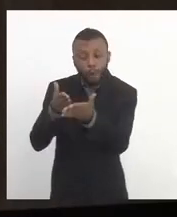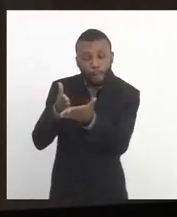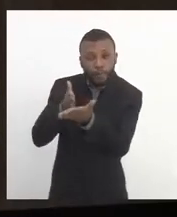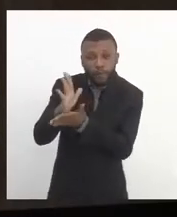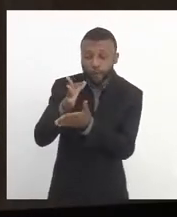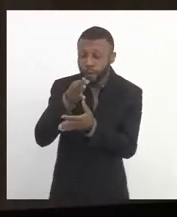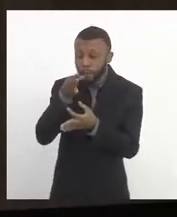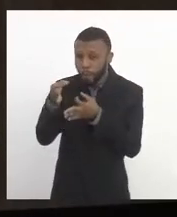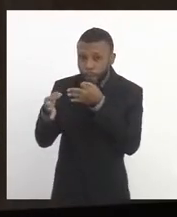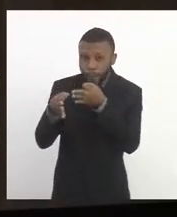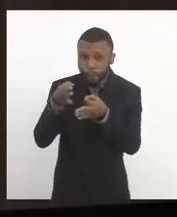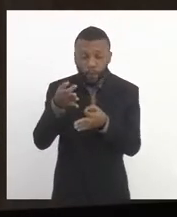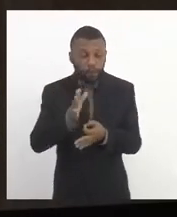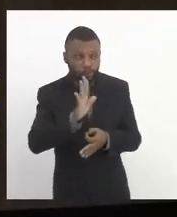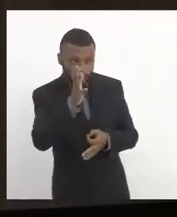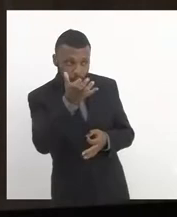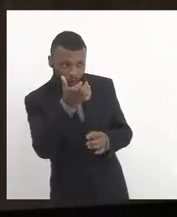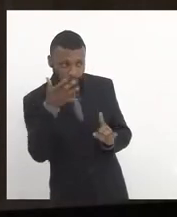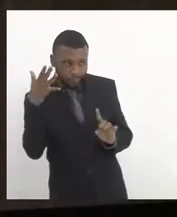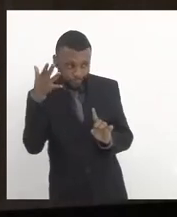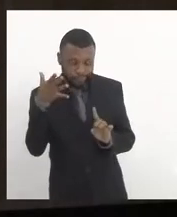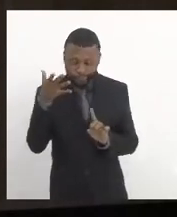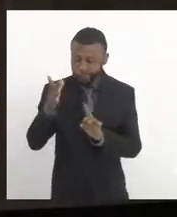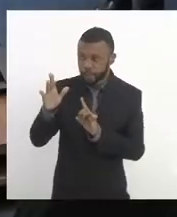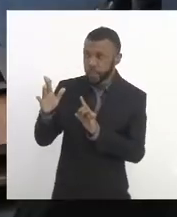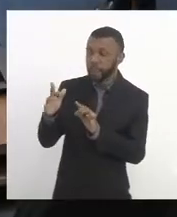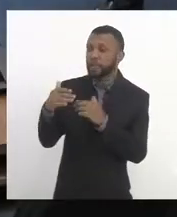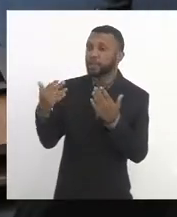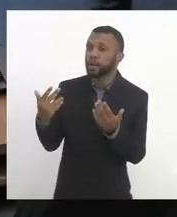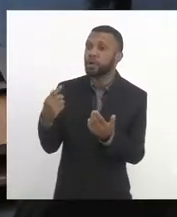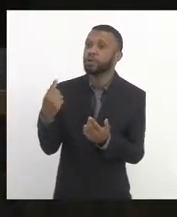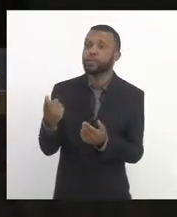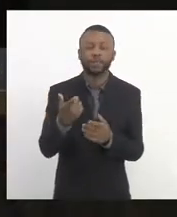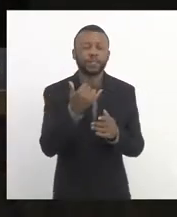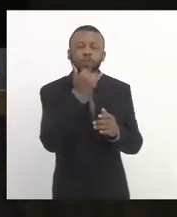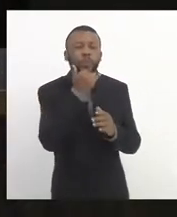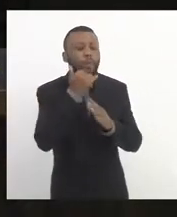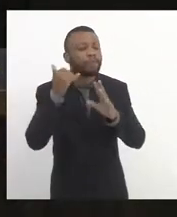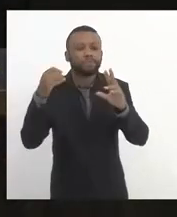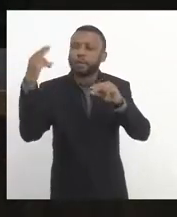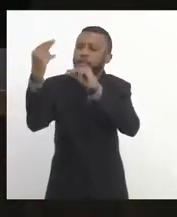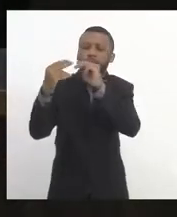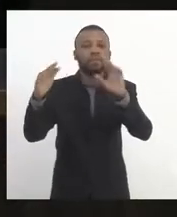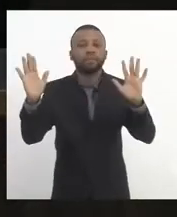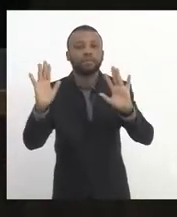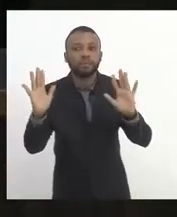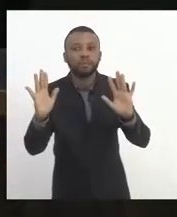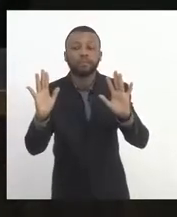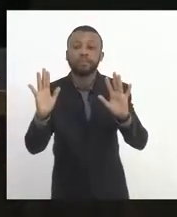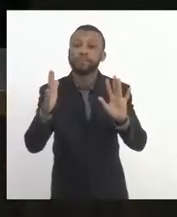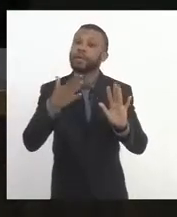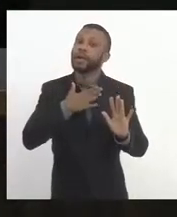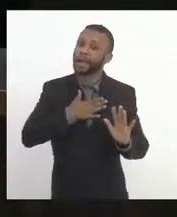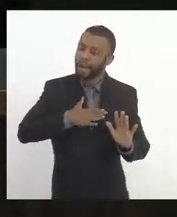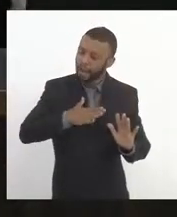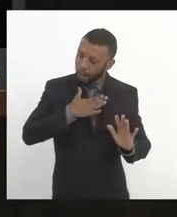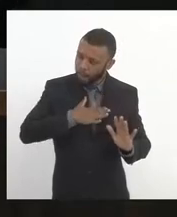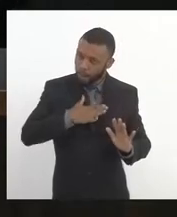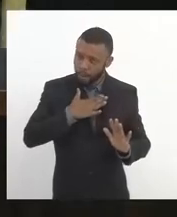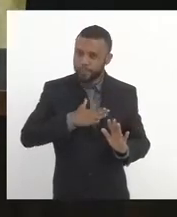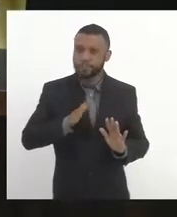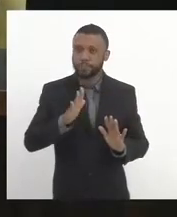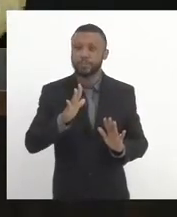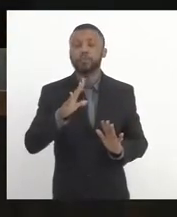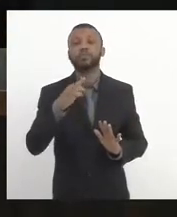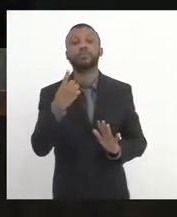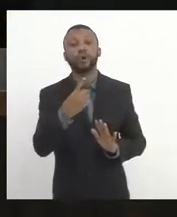Me concede uma parte, deputado Marcos? Concedo. Então, nós podemos... Olha só, um instante. Aqui não é momento de aparte, com todo o respeito. Nós temos